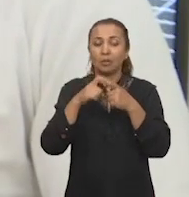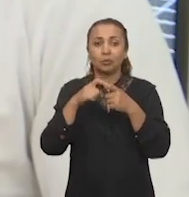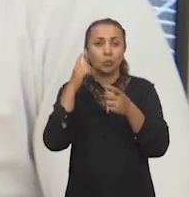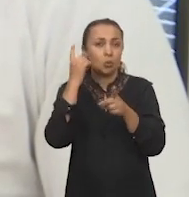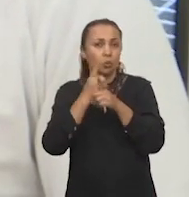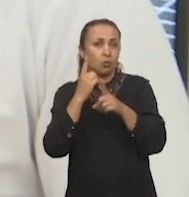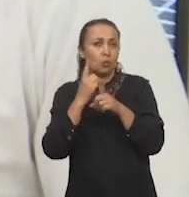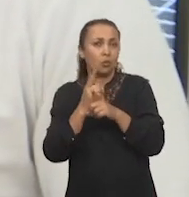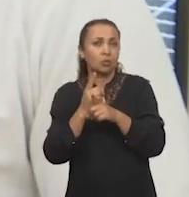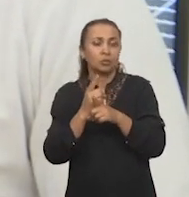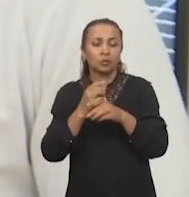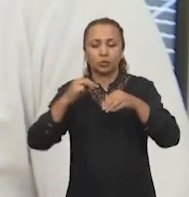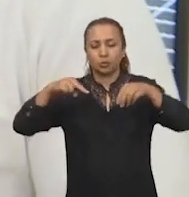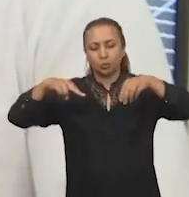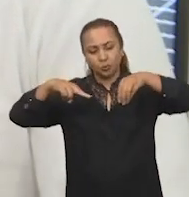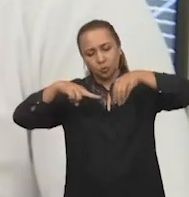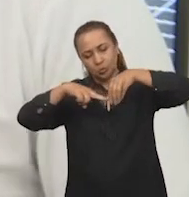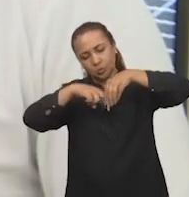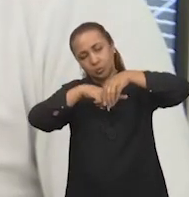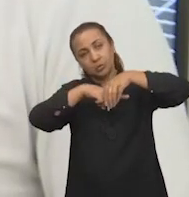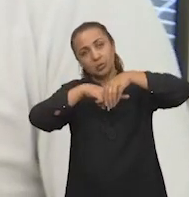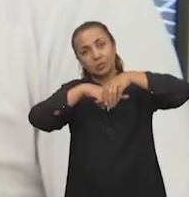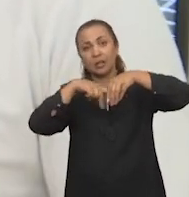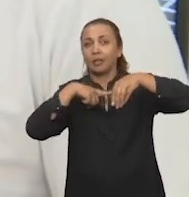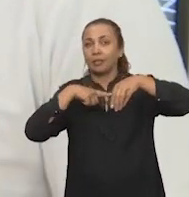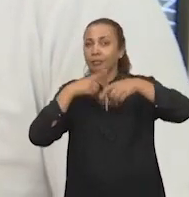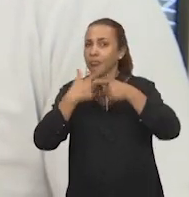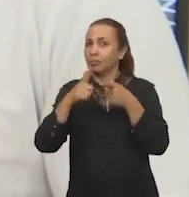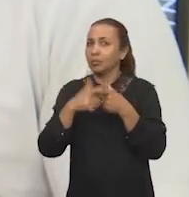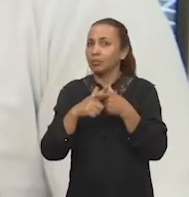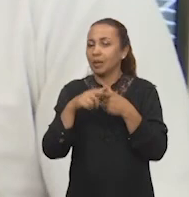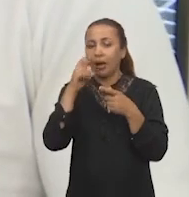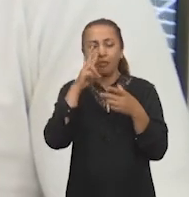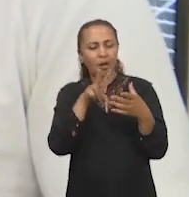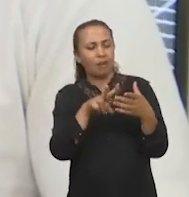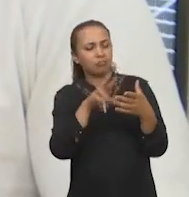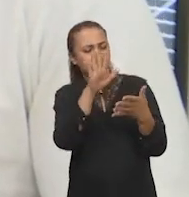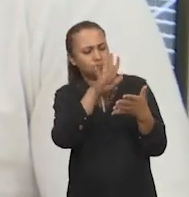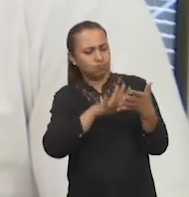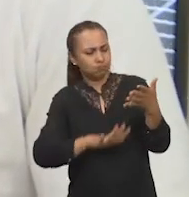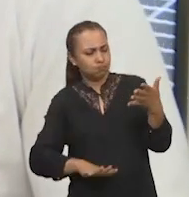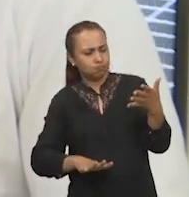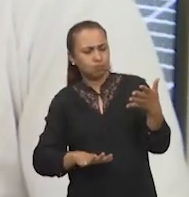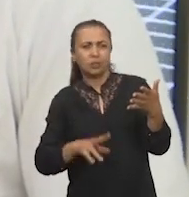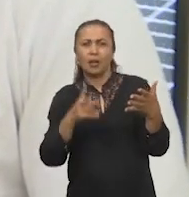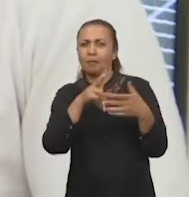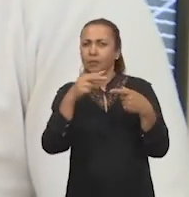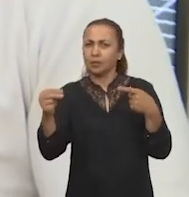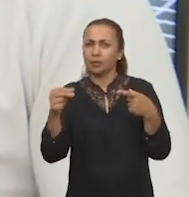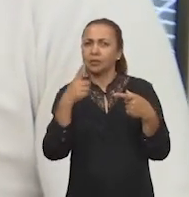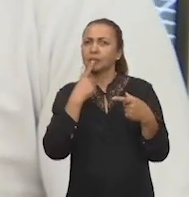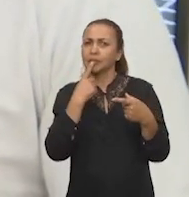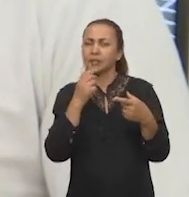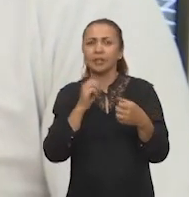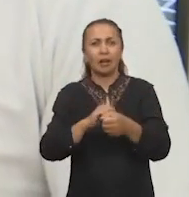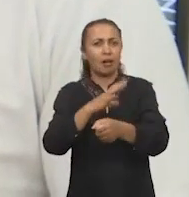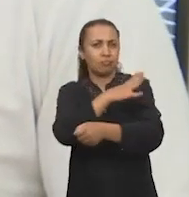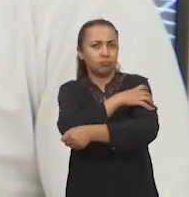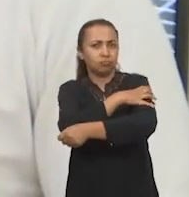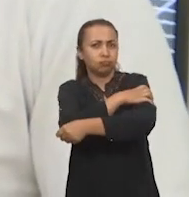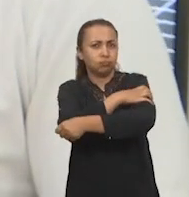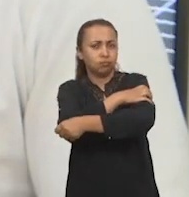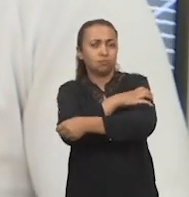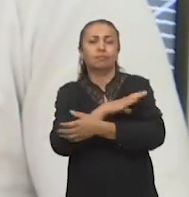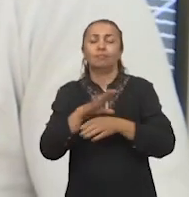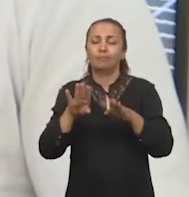detecte numa ressonância que tem um problema. E esse problema pode estar afetando a velocidade sanguínea, a pressão.